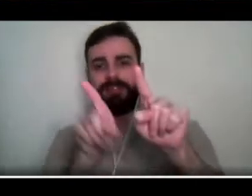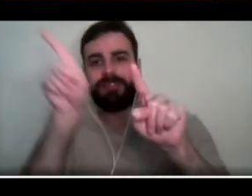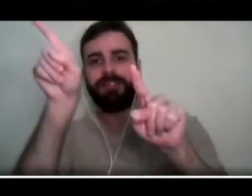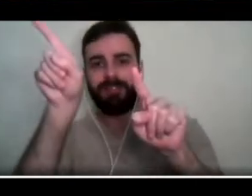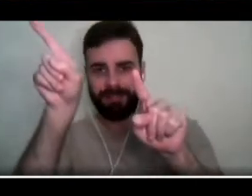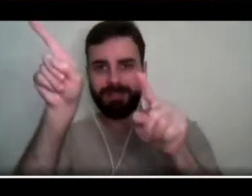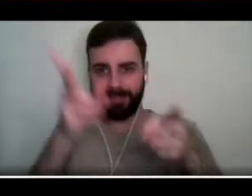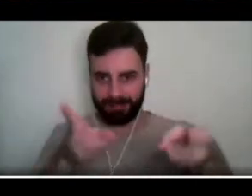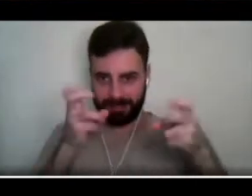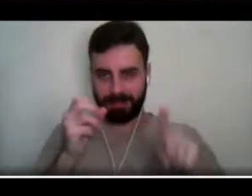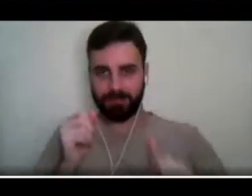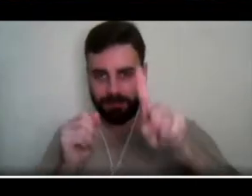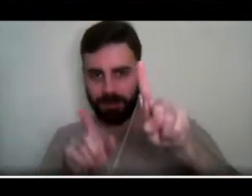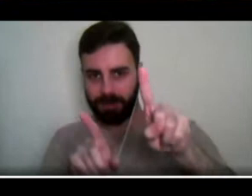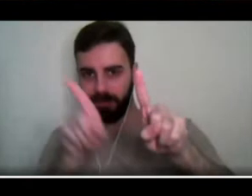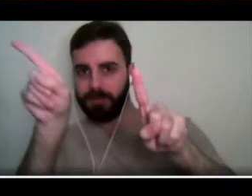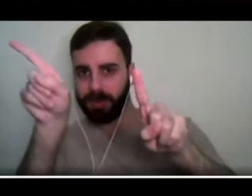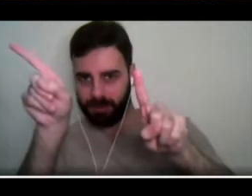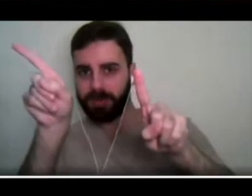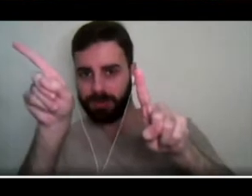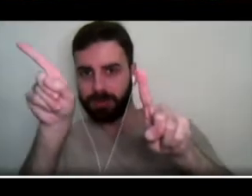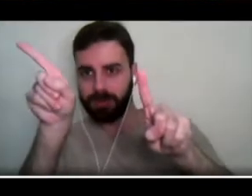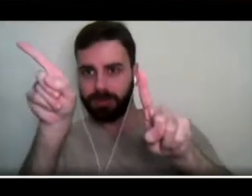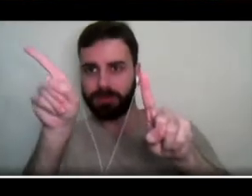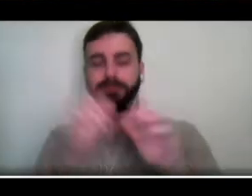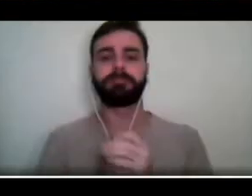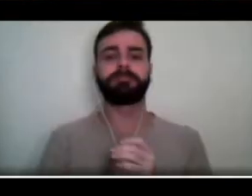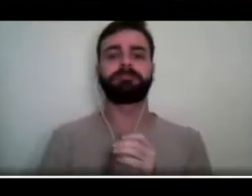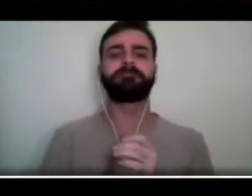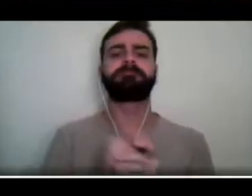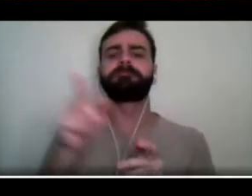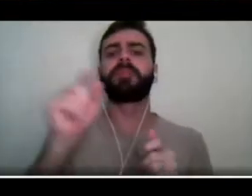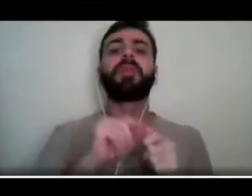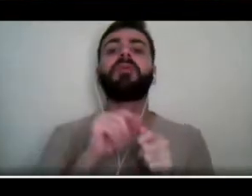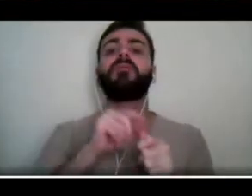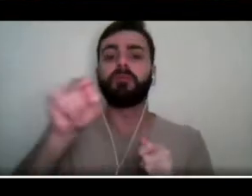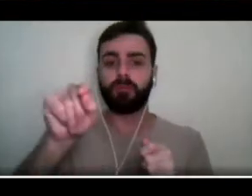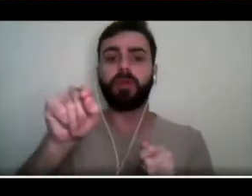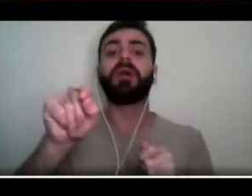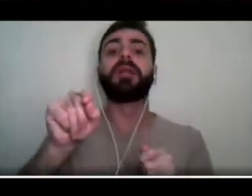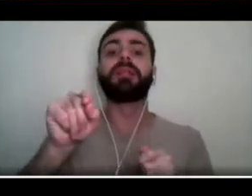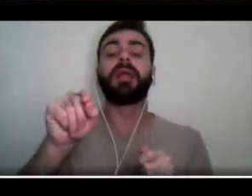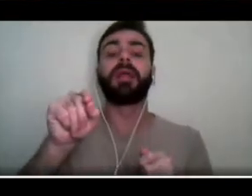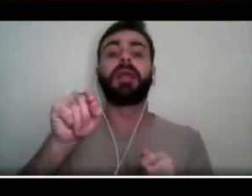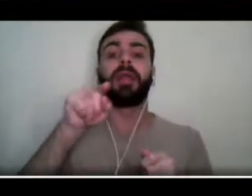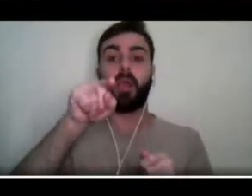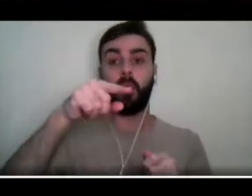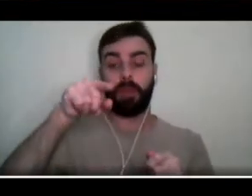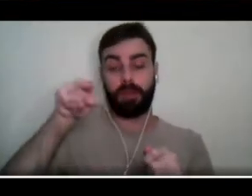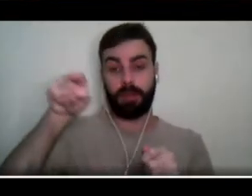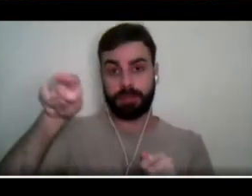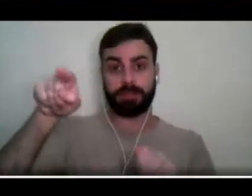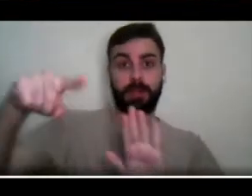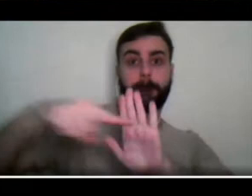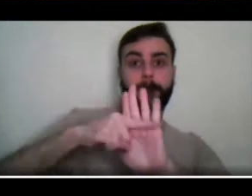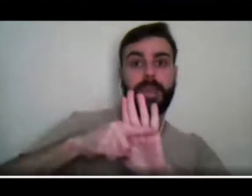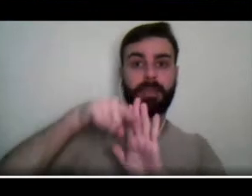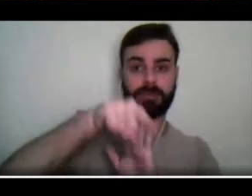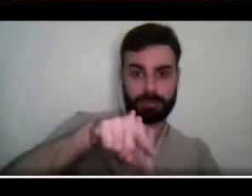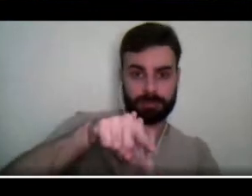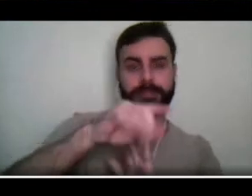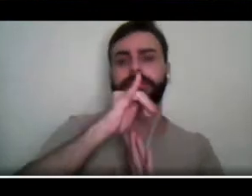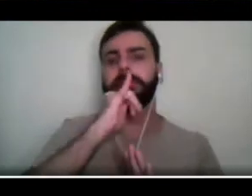velocidade V2, aqui, né? E ele faz a subtração de um pelo outro, né? Então, se você